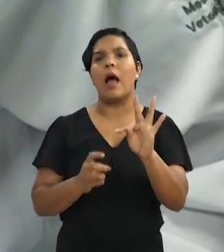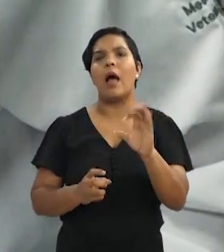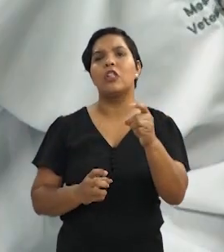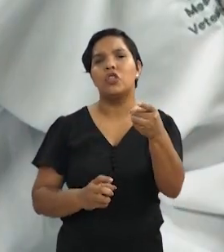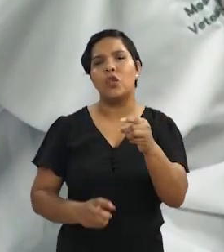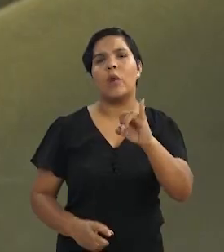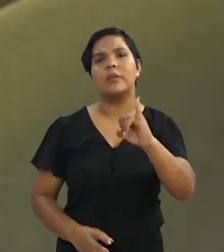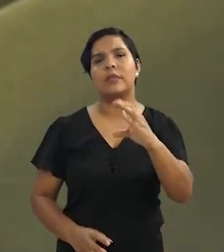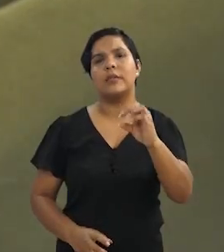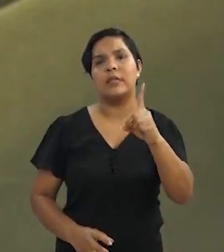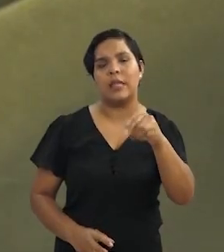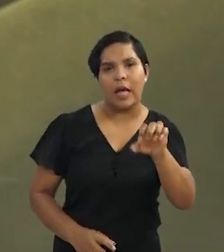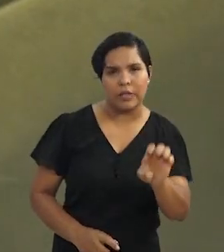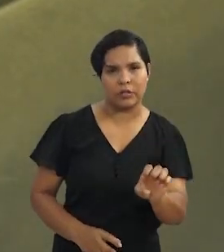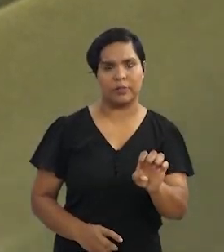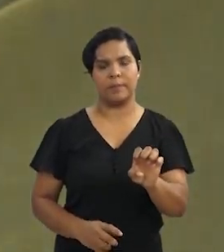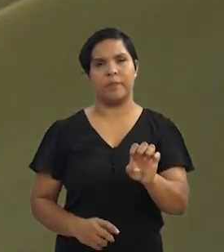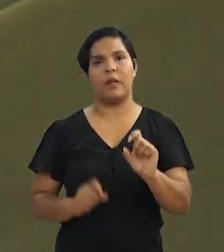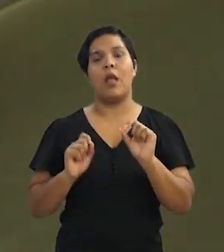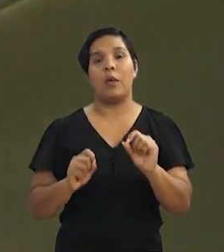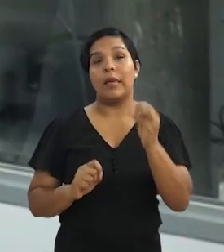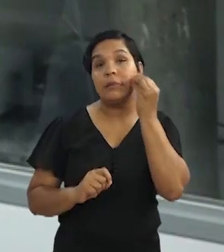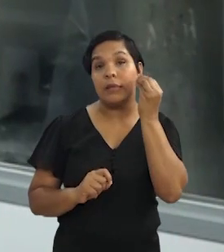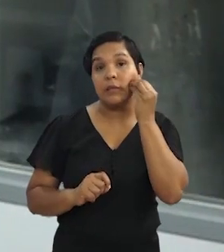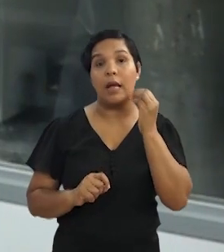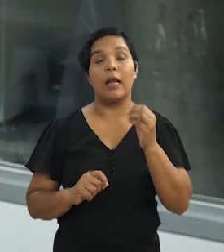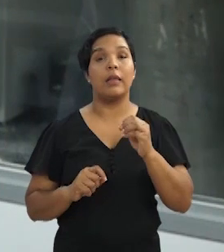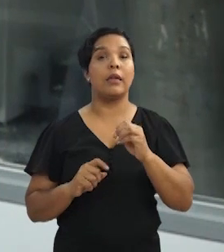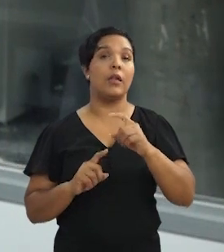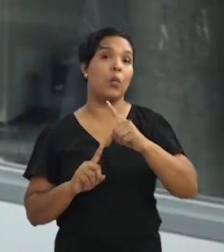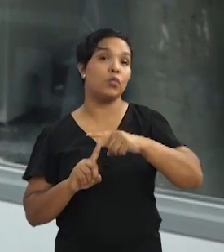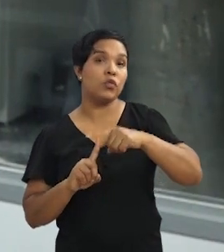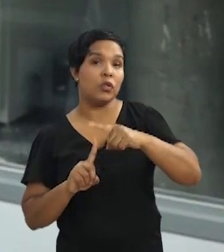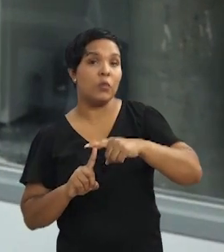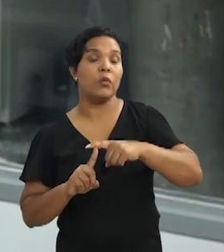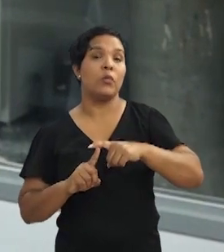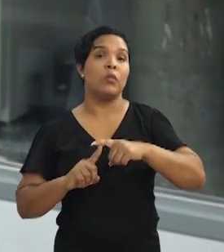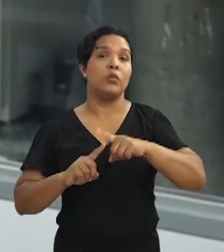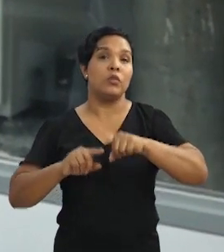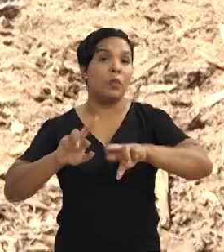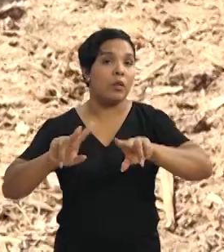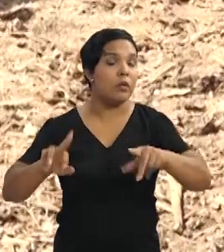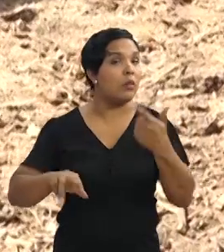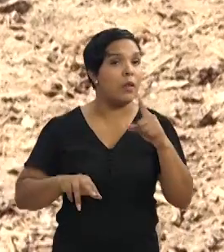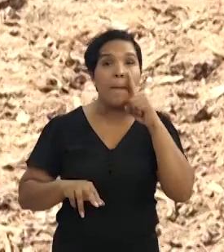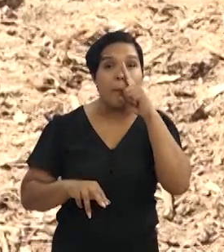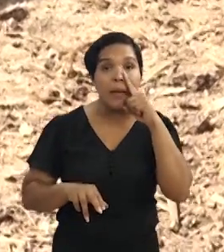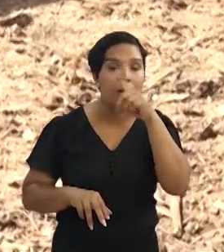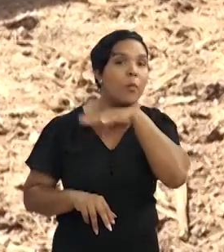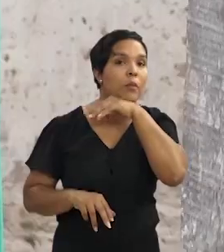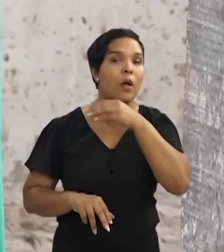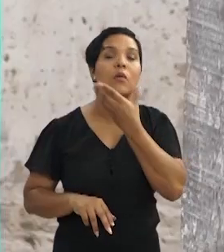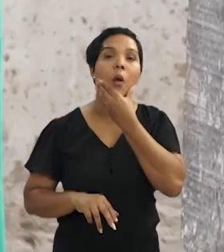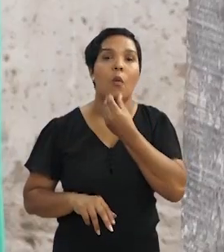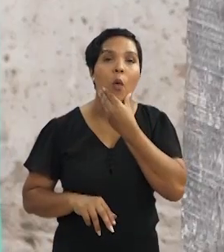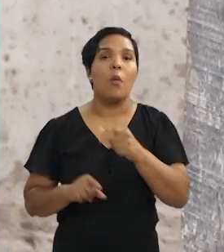a toxicidade dos extratos pirolenhosos. Aqui o objetivo é atestar que a substância não tem nenhum perigo para os animais